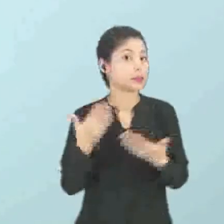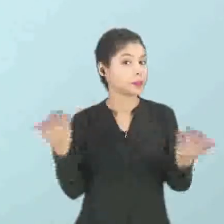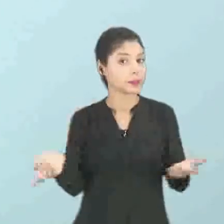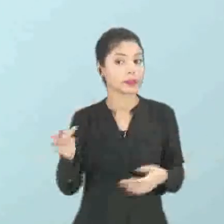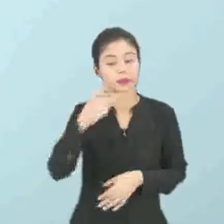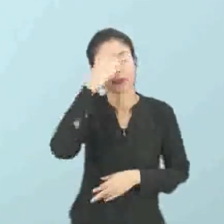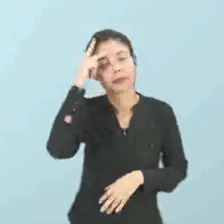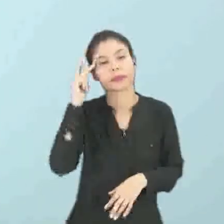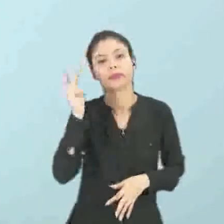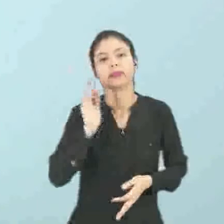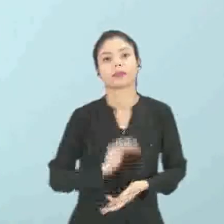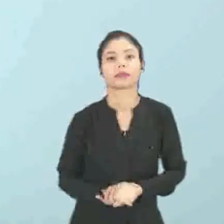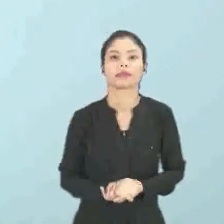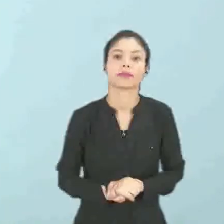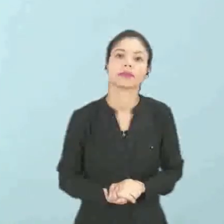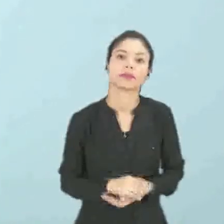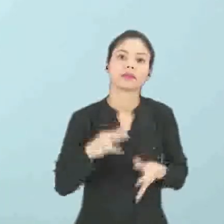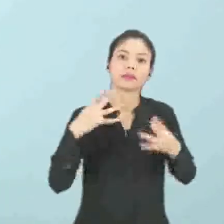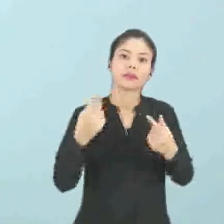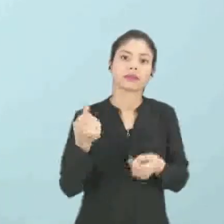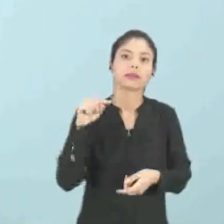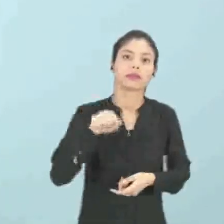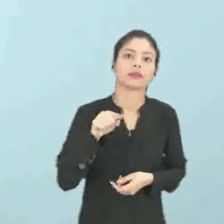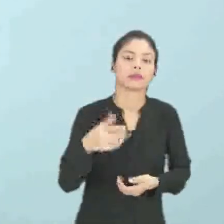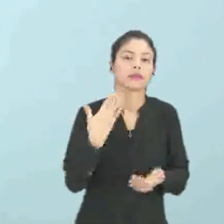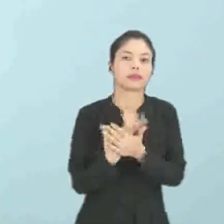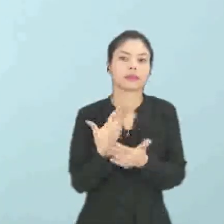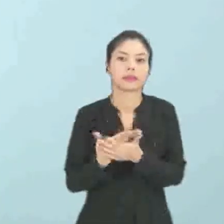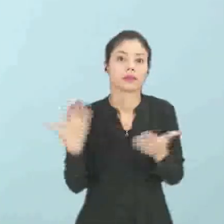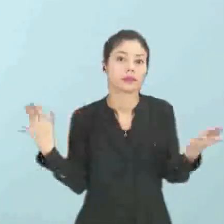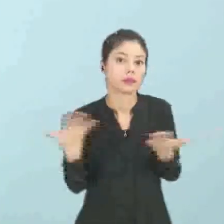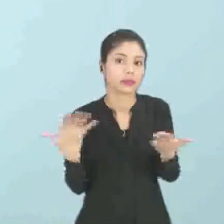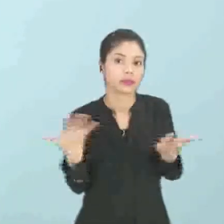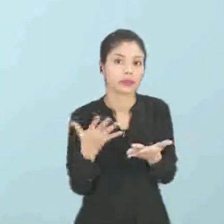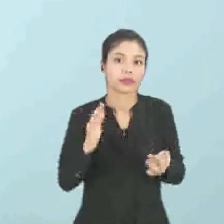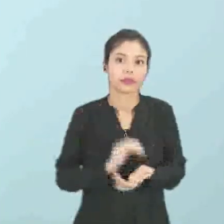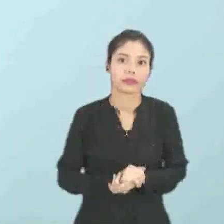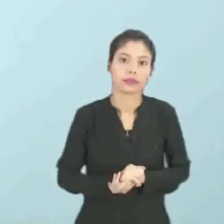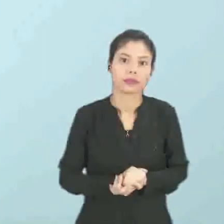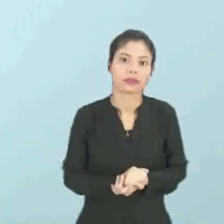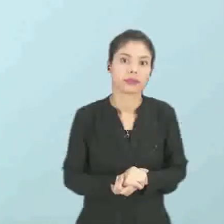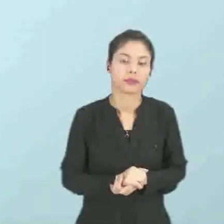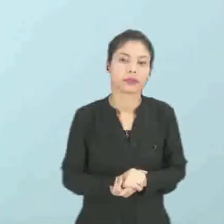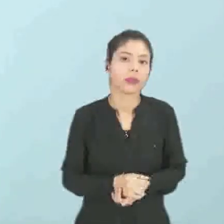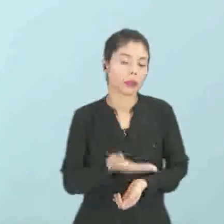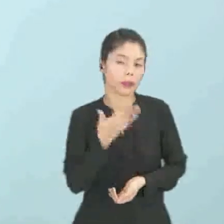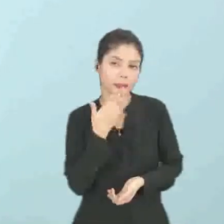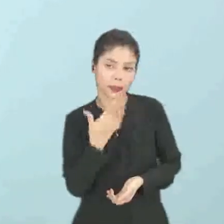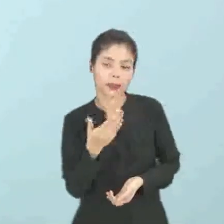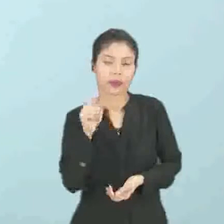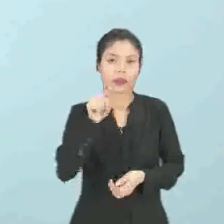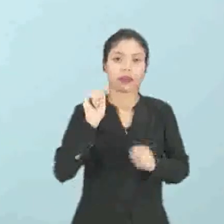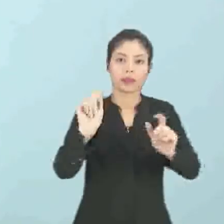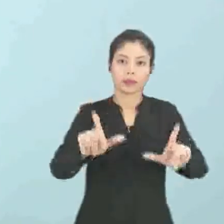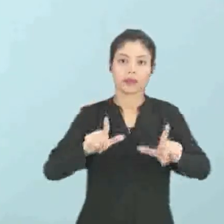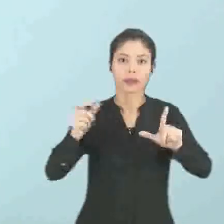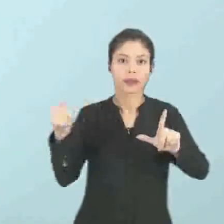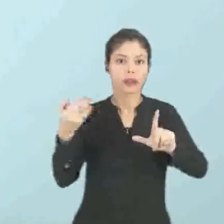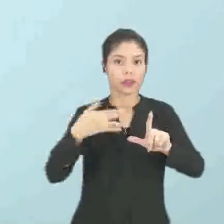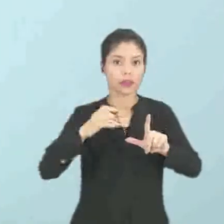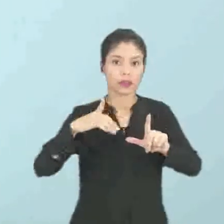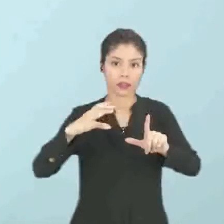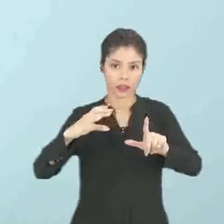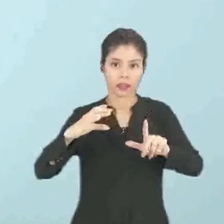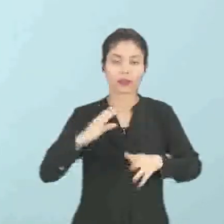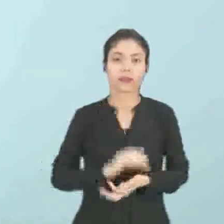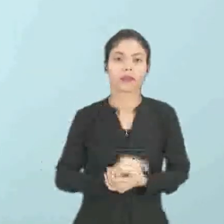pessoal, diante de tudo aquilo que nós estudamos hoje, eu peço que vocês acessem a nossa plataforma